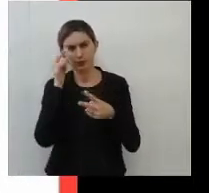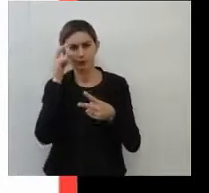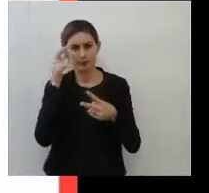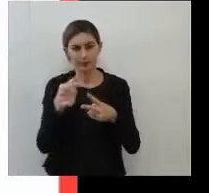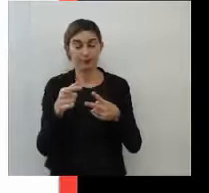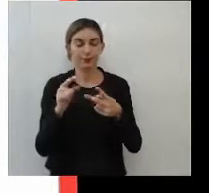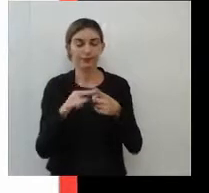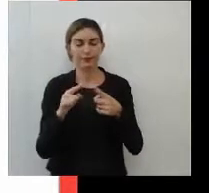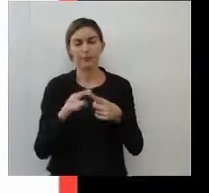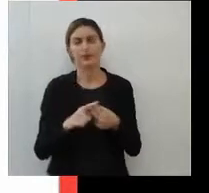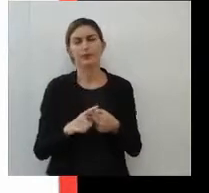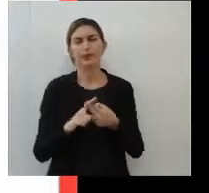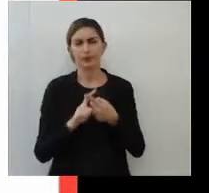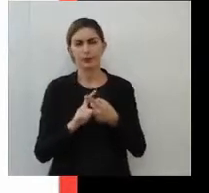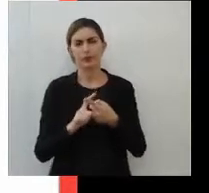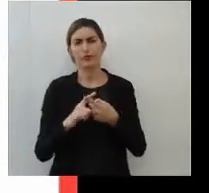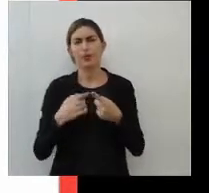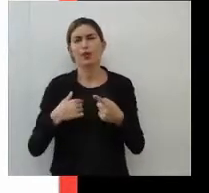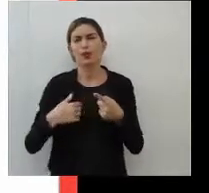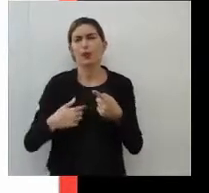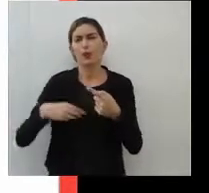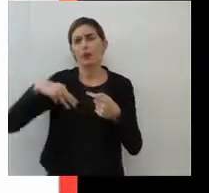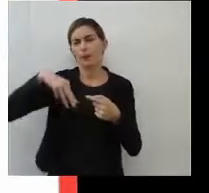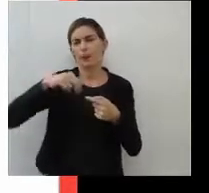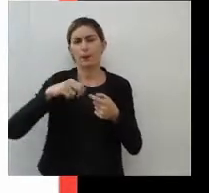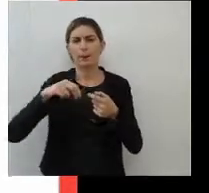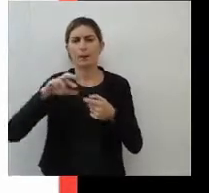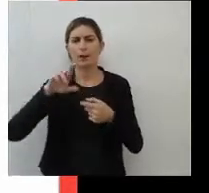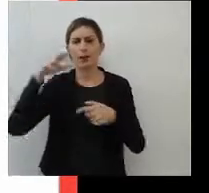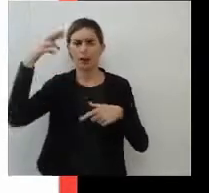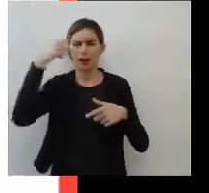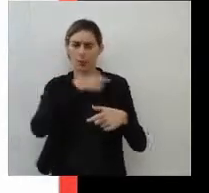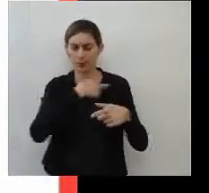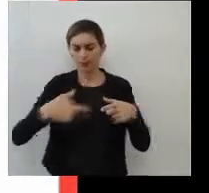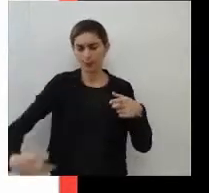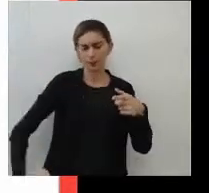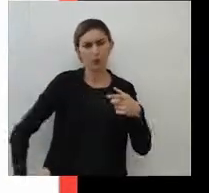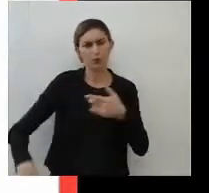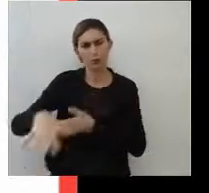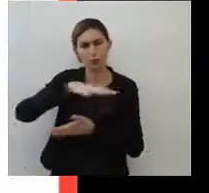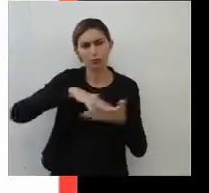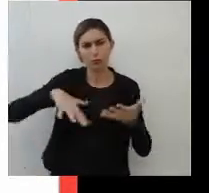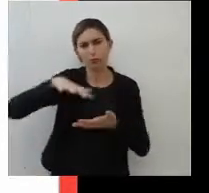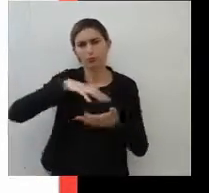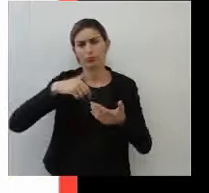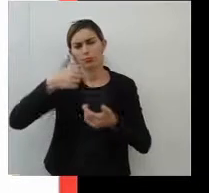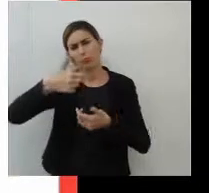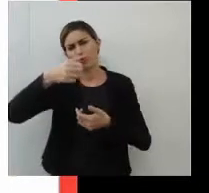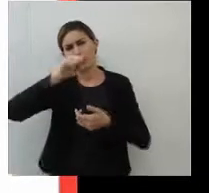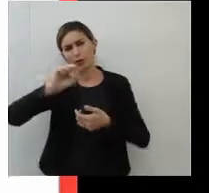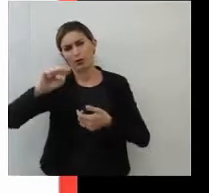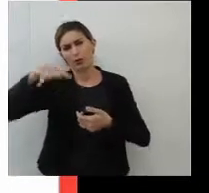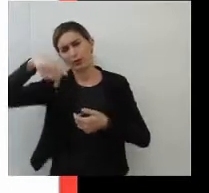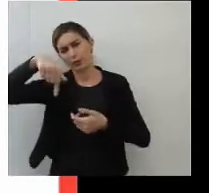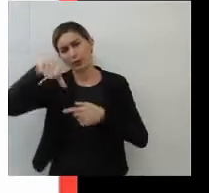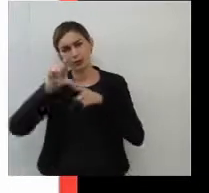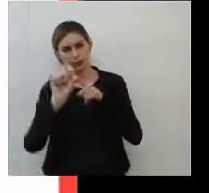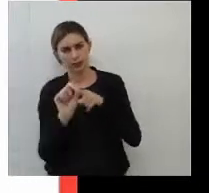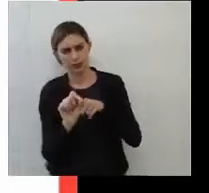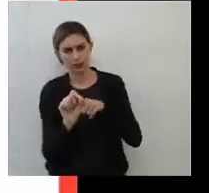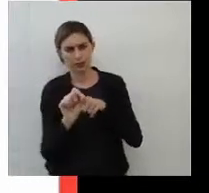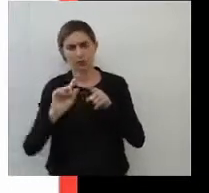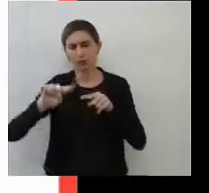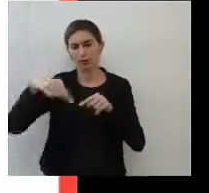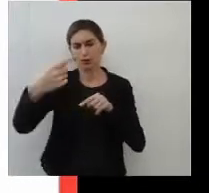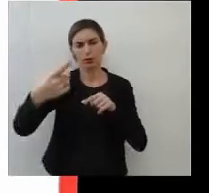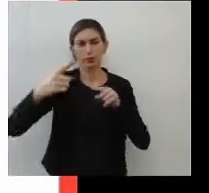primeiro lugar, a questão do Manifesto Republicano, tá? Manifesto Republicano de 1870, tá? Logo após